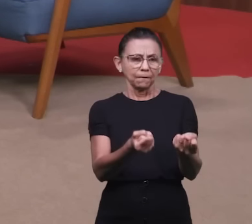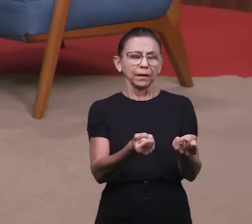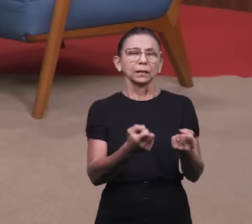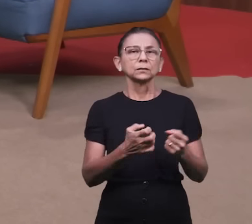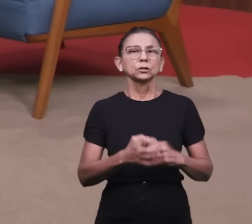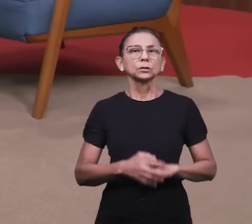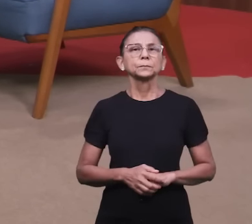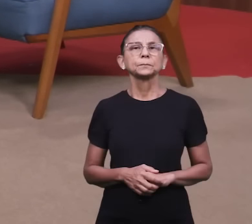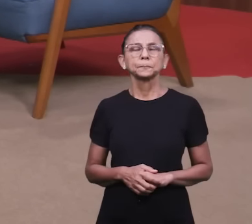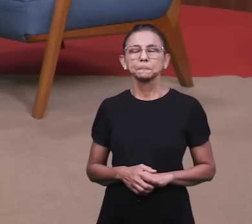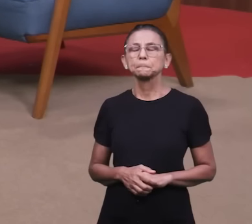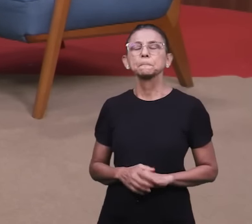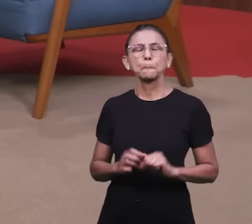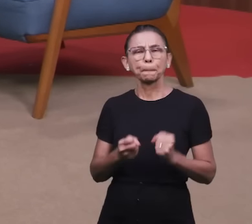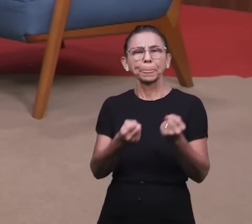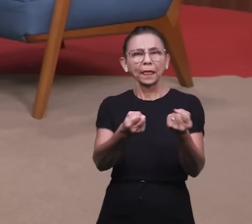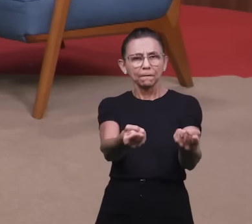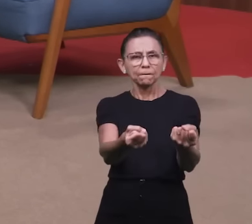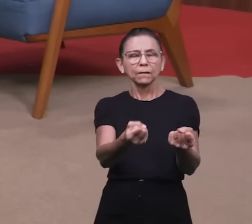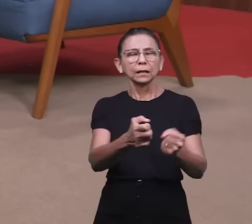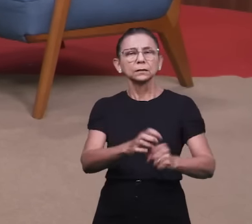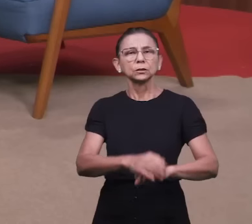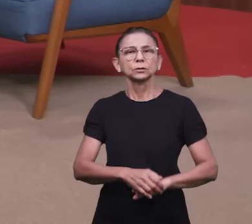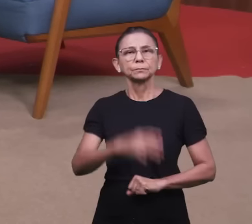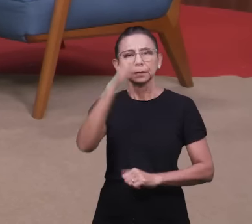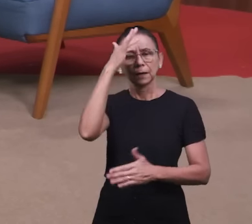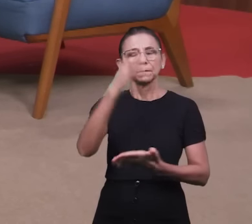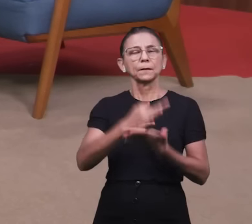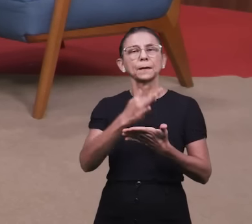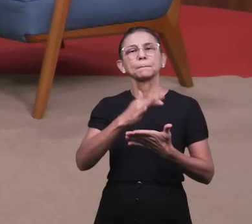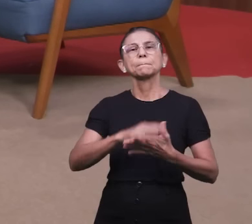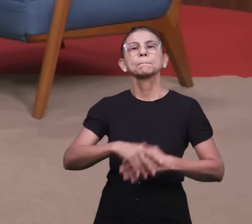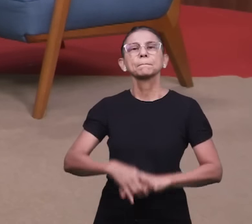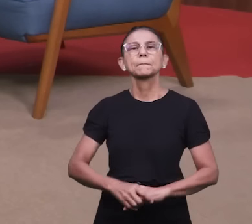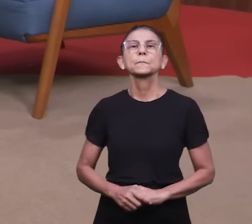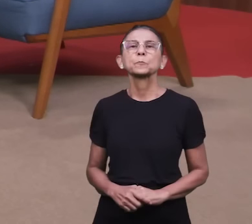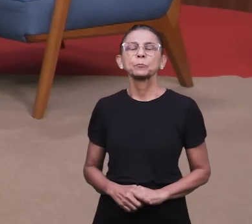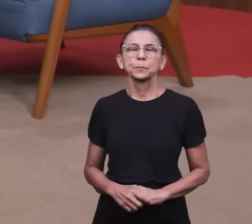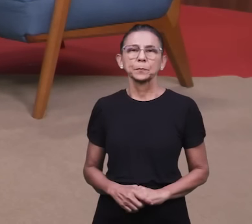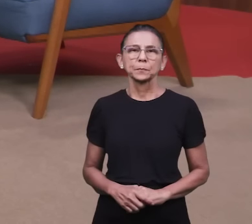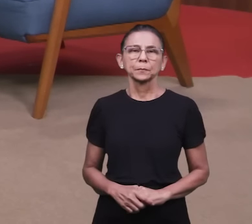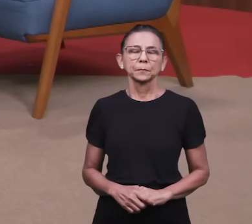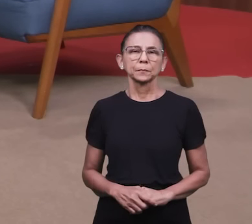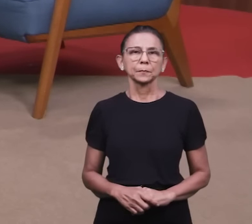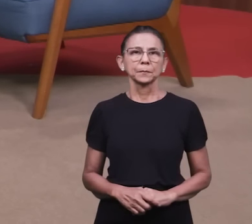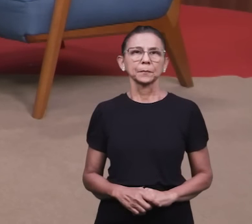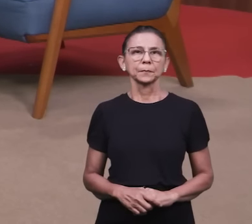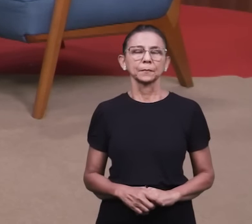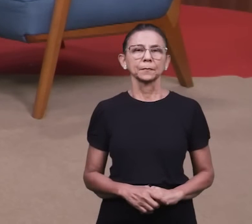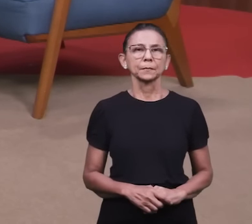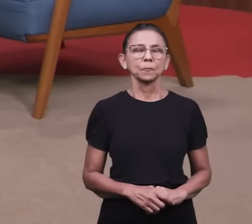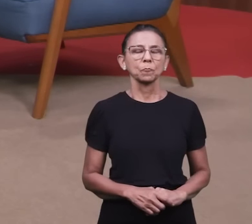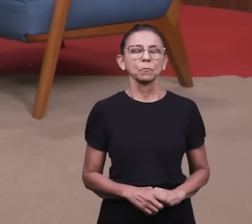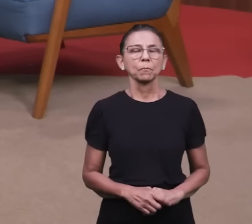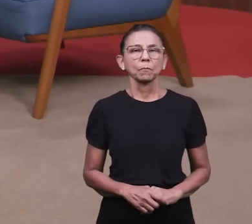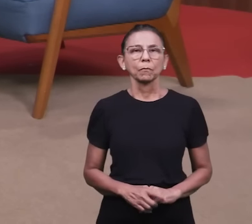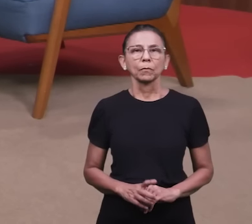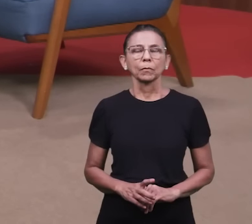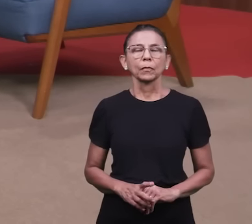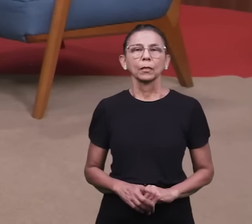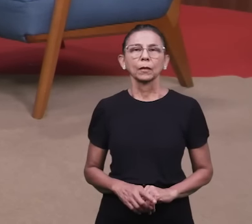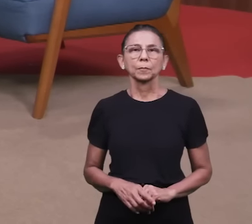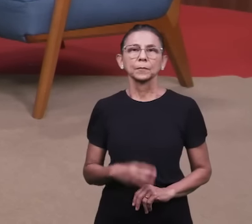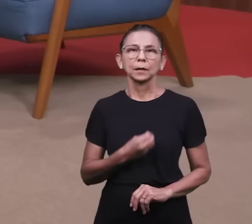foi muito bem colocada aqui ela defende a nossa fé ela defende a vida a nossa vida